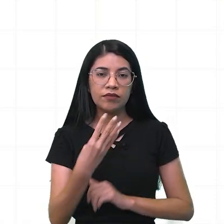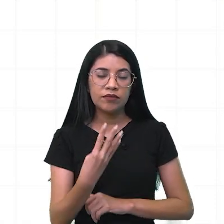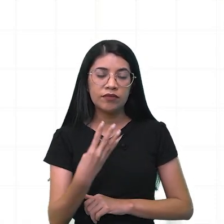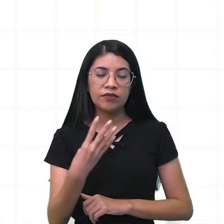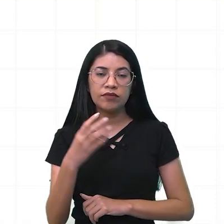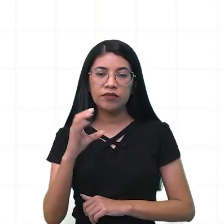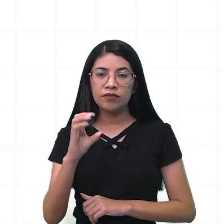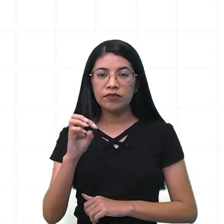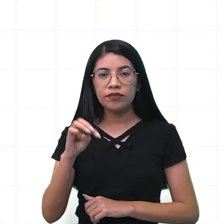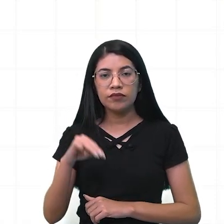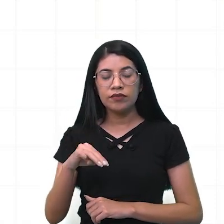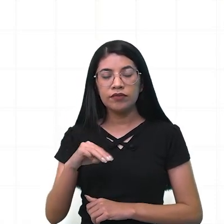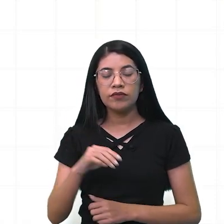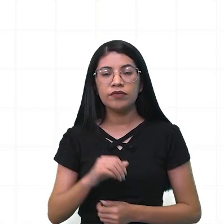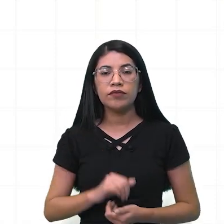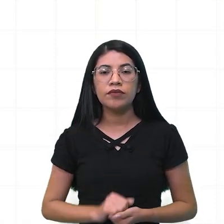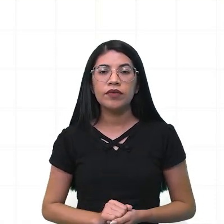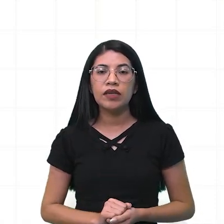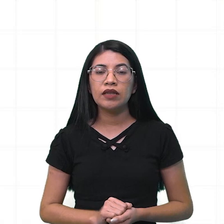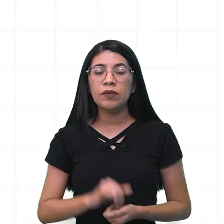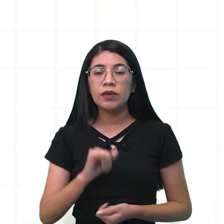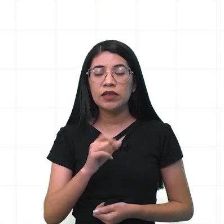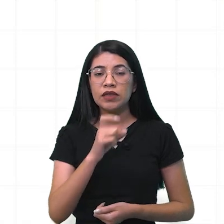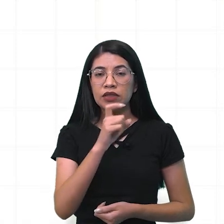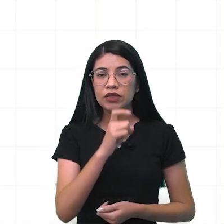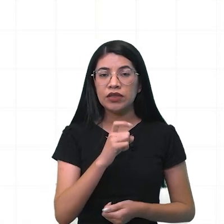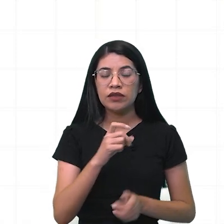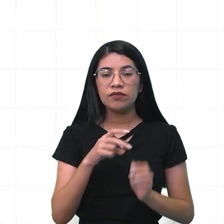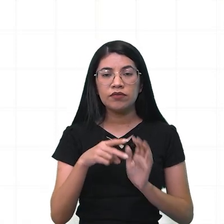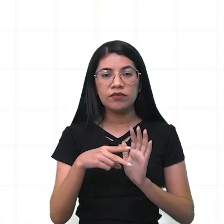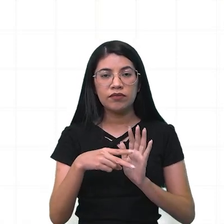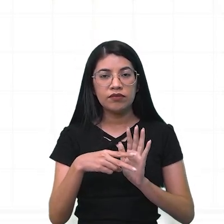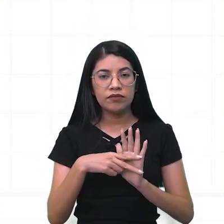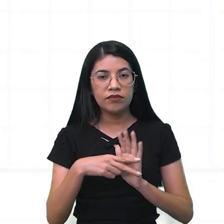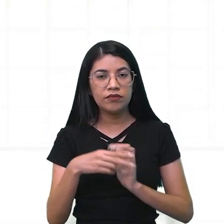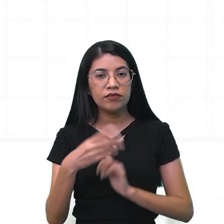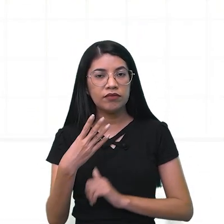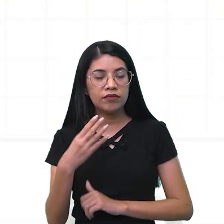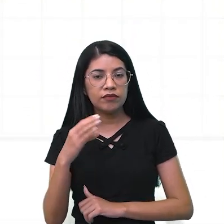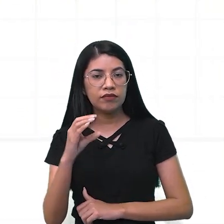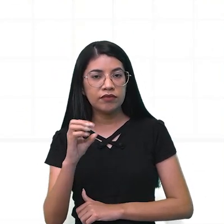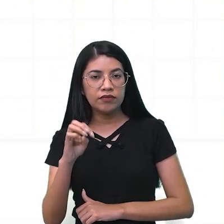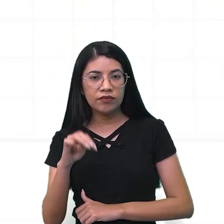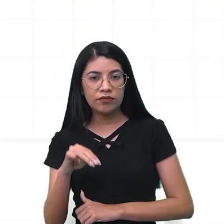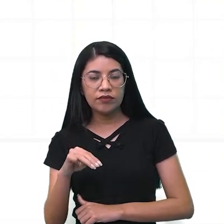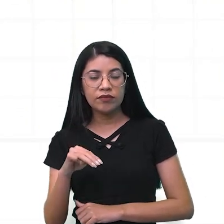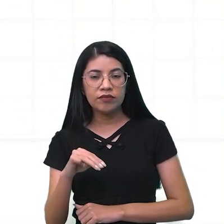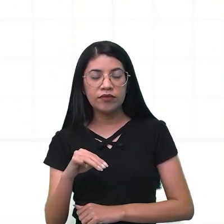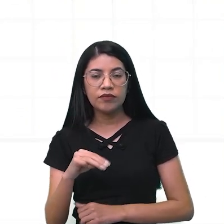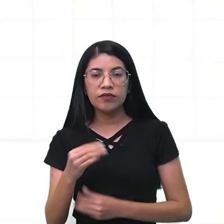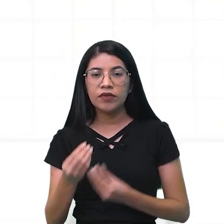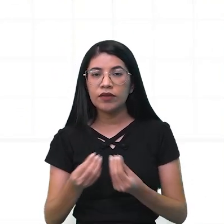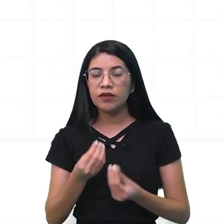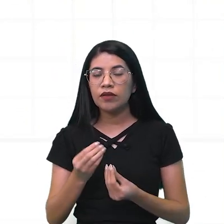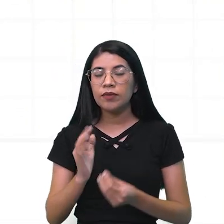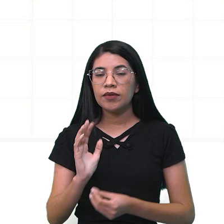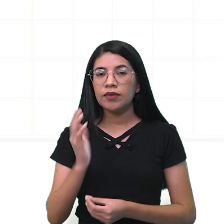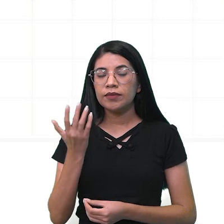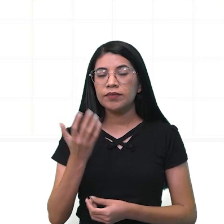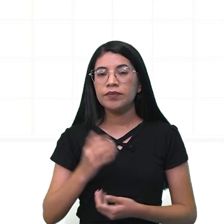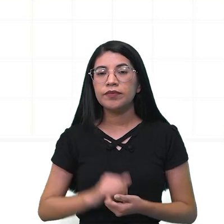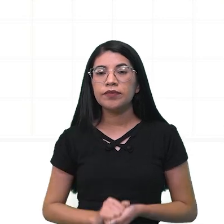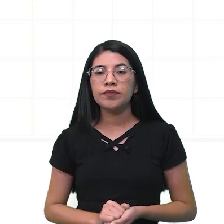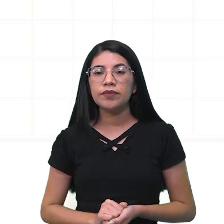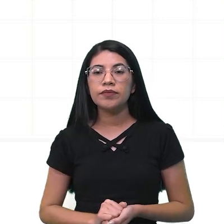Então, se o valor de x for igual a 4 centímetros, Olha o que vai acontecer aqui. Então nós